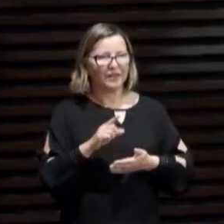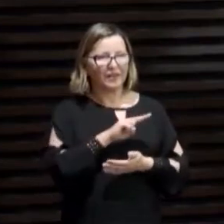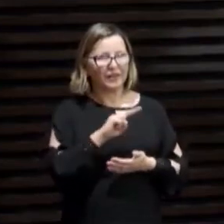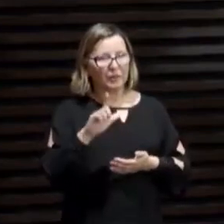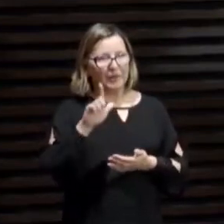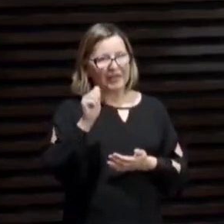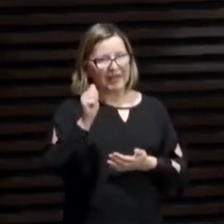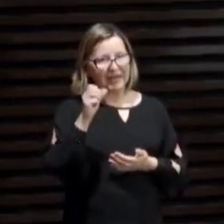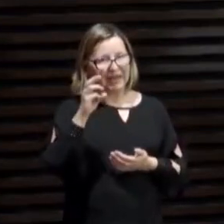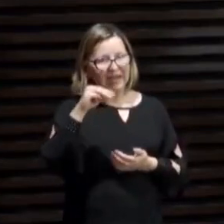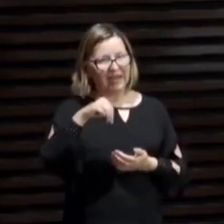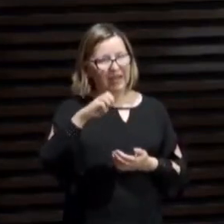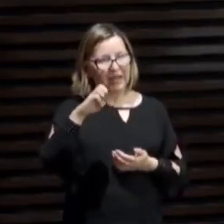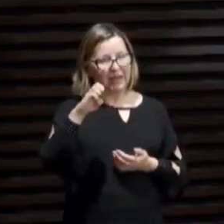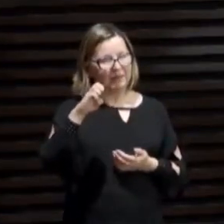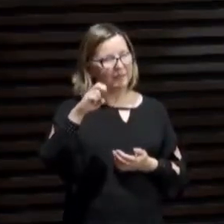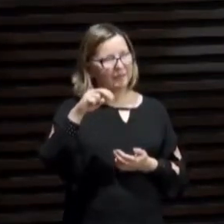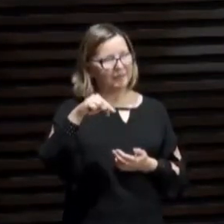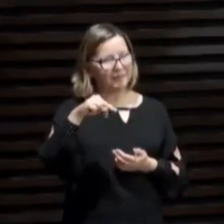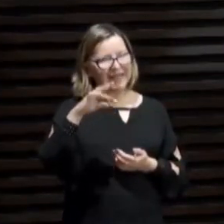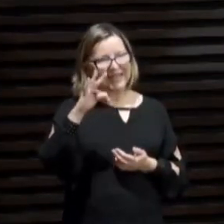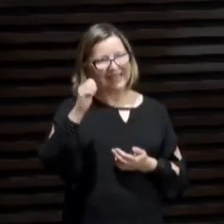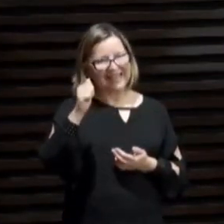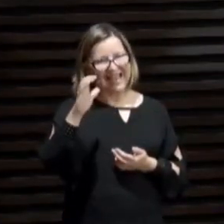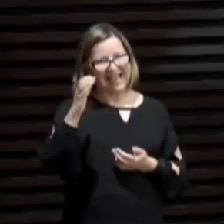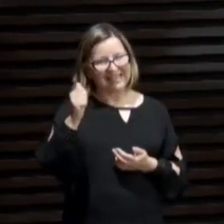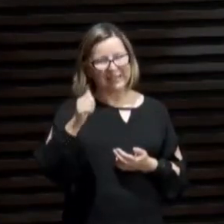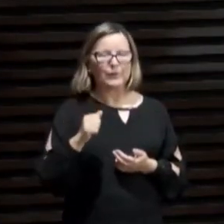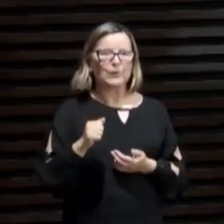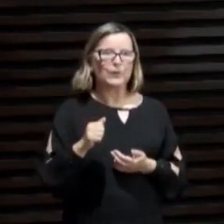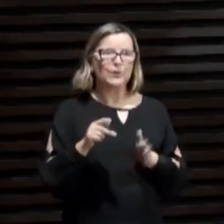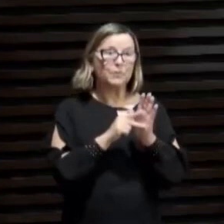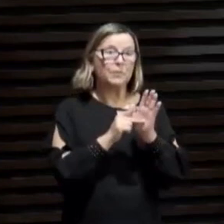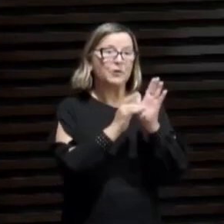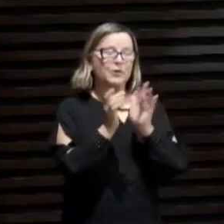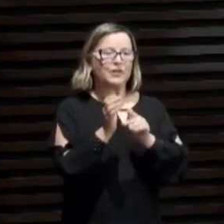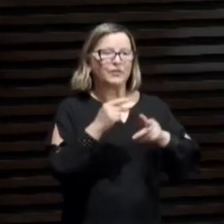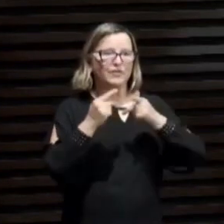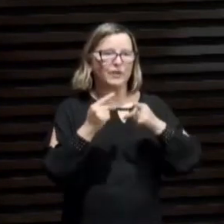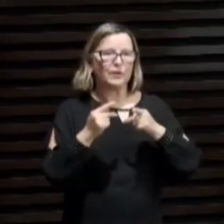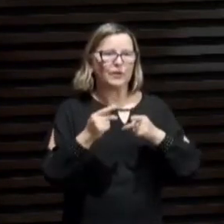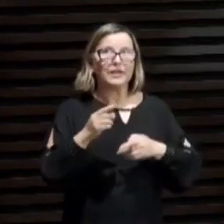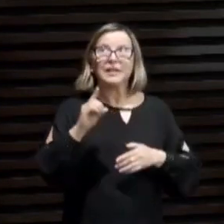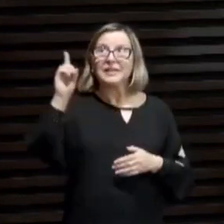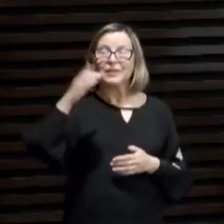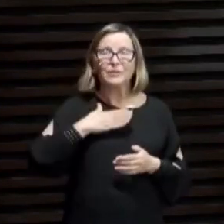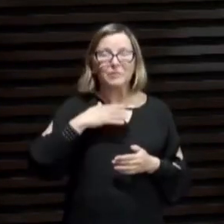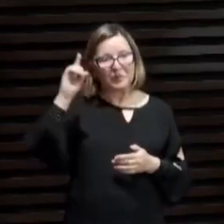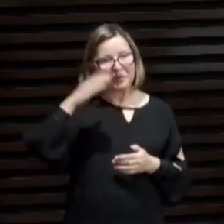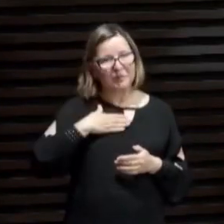Jesus, o próprio Jesus lamentou. Ele disse: Deus meu, porque tu me desamparastes. Isso é uma lamentação.